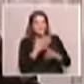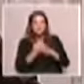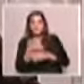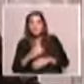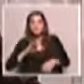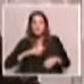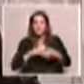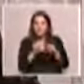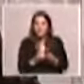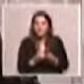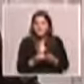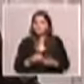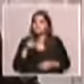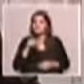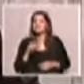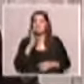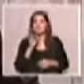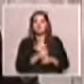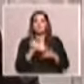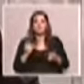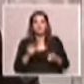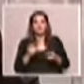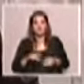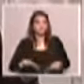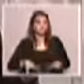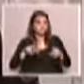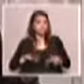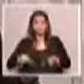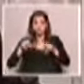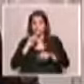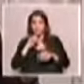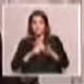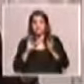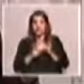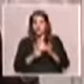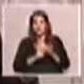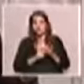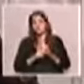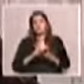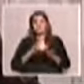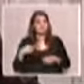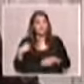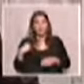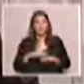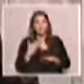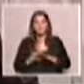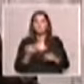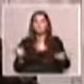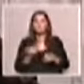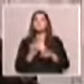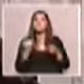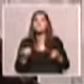de queijo. E aqui a tentar, porque todos os avanços que possam ser tecnológicos terá de haver sempre uma preocupação maior. Uhum. O que é que